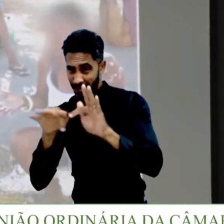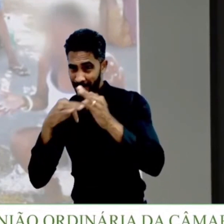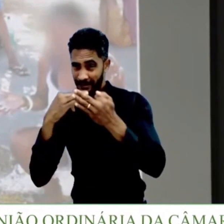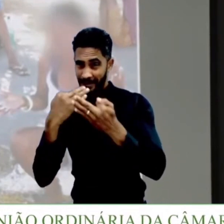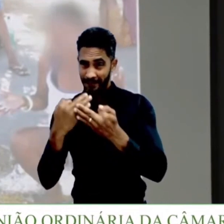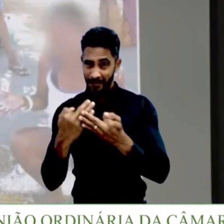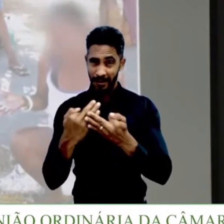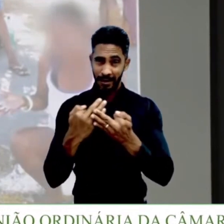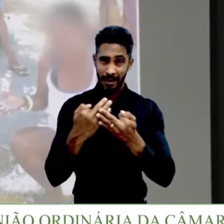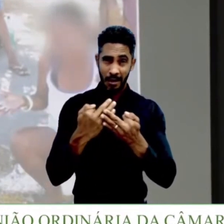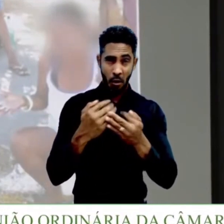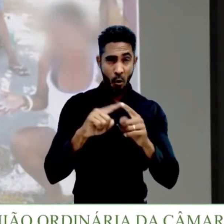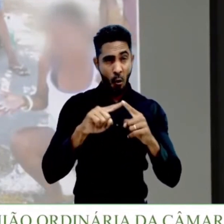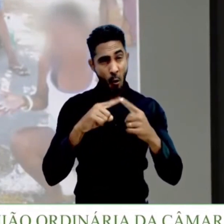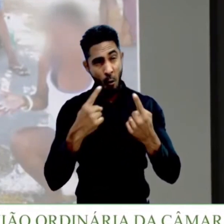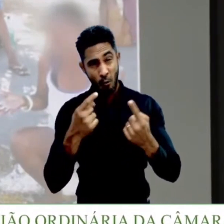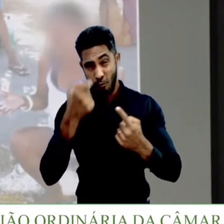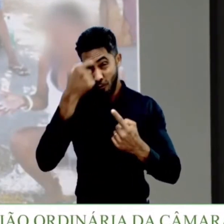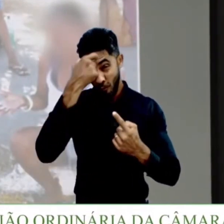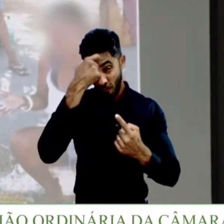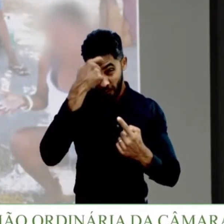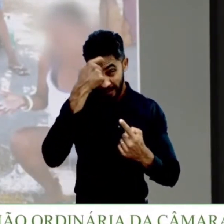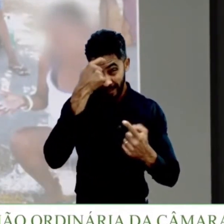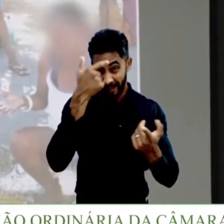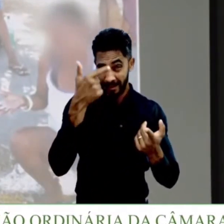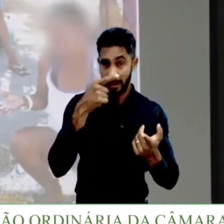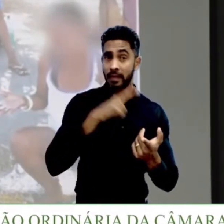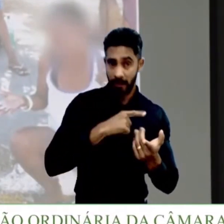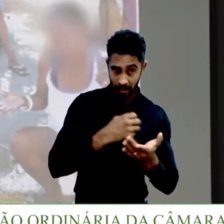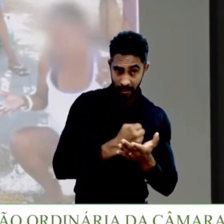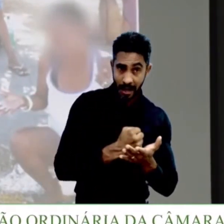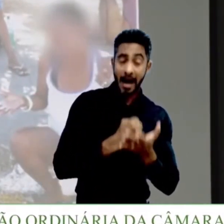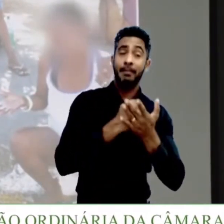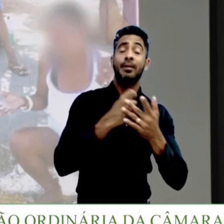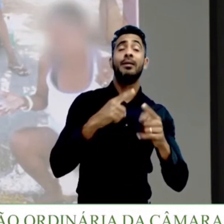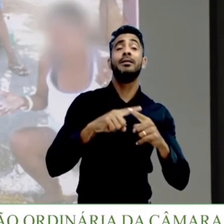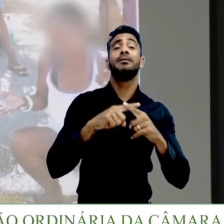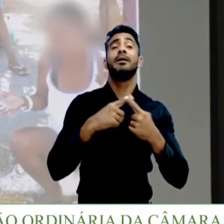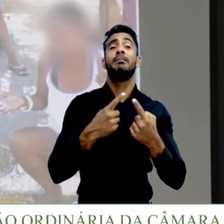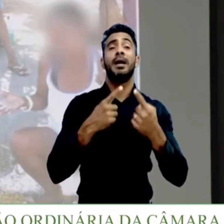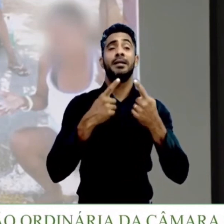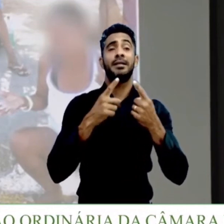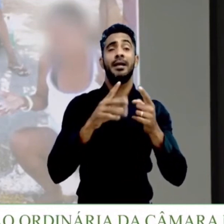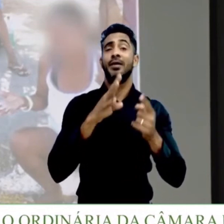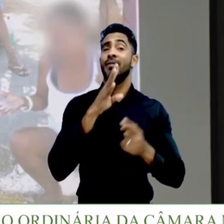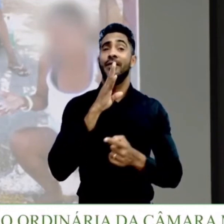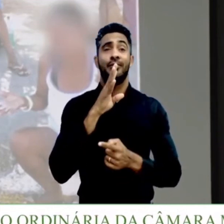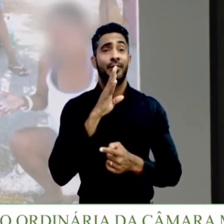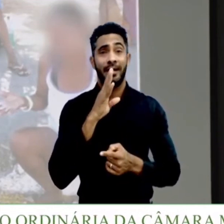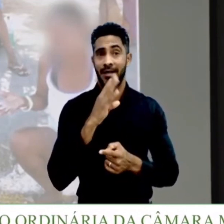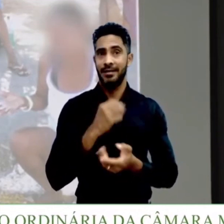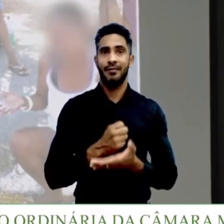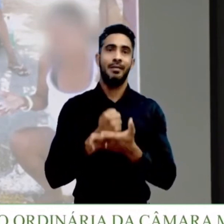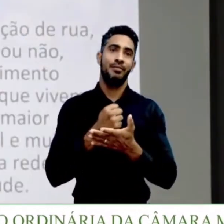que ela não tem consciência que ela tem o apoio da família, mas ela não reconhece isso daí?